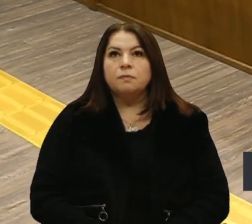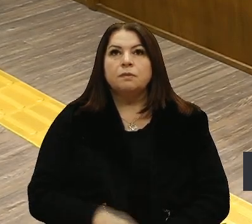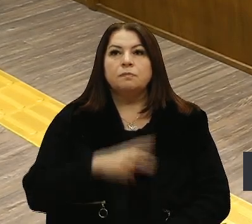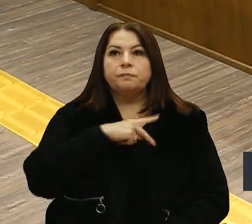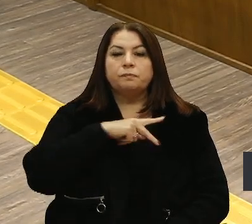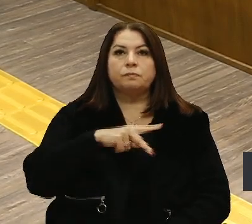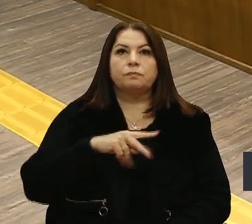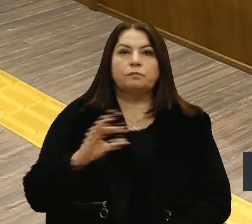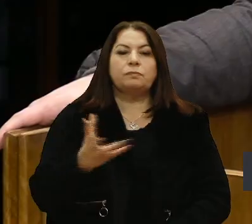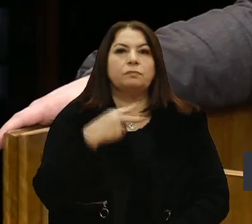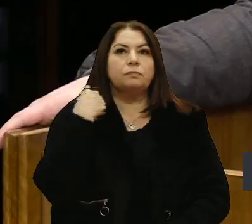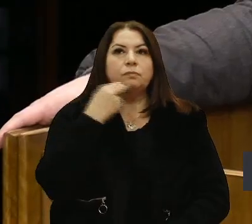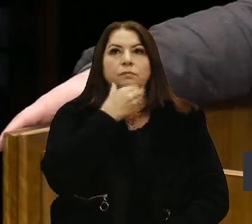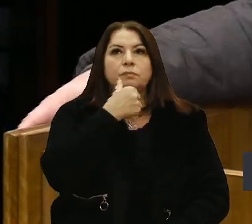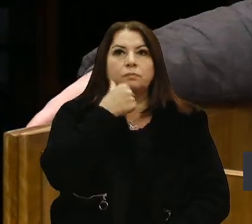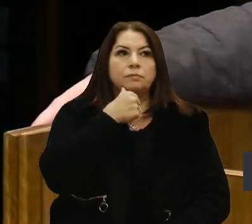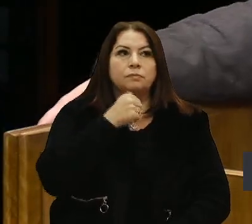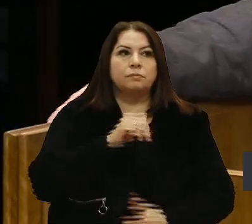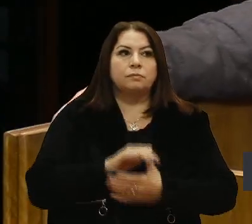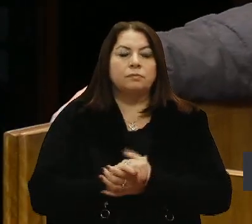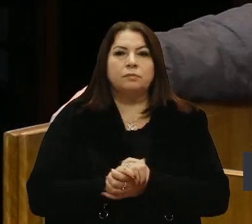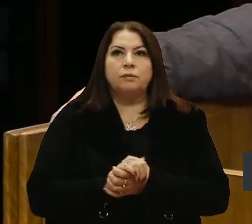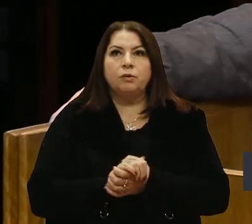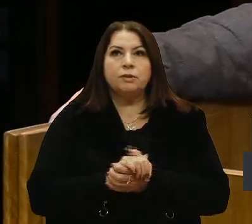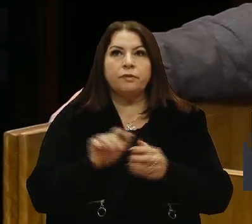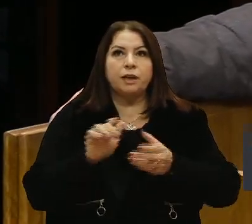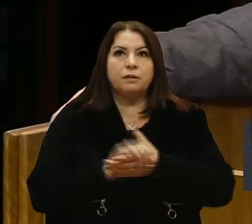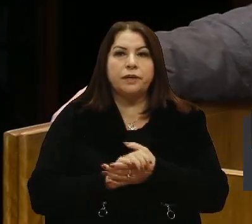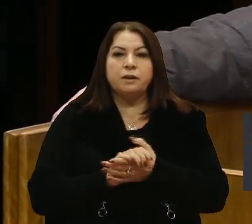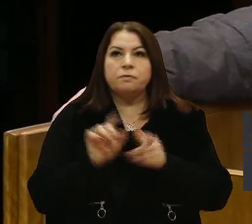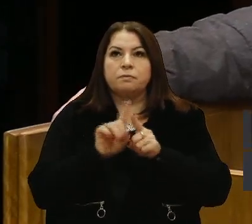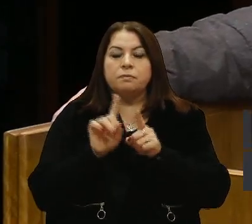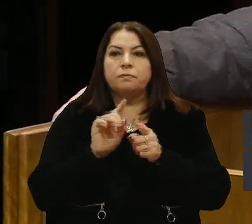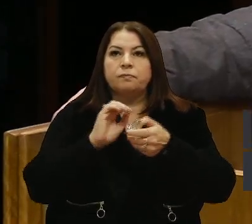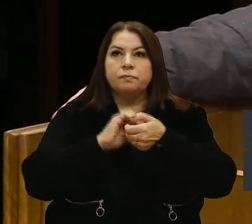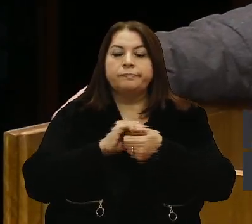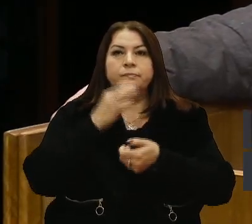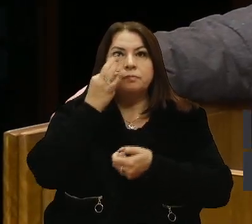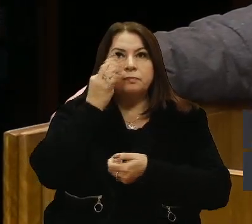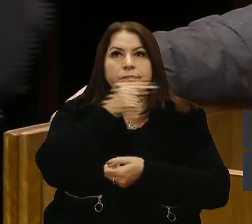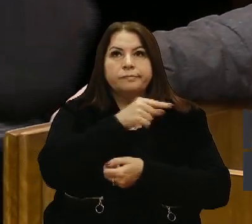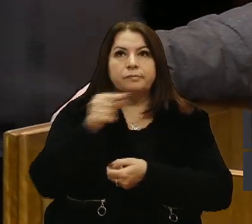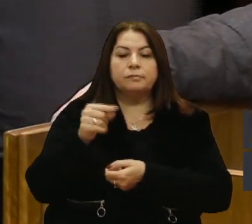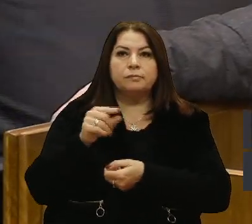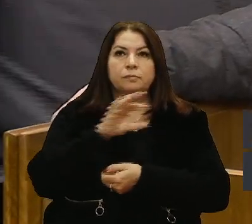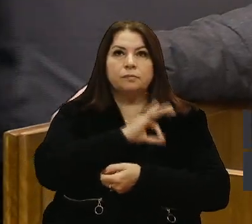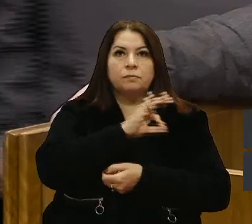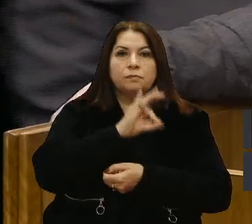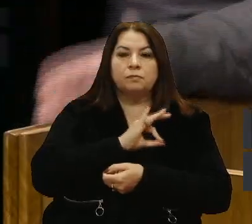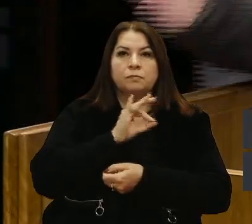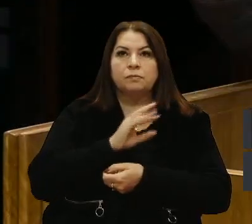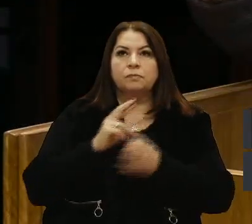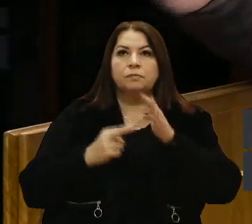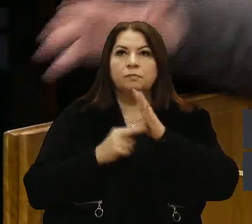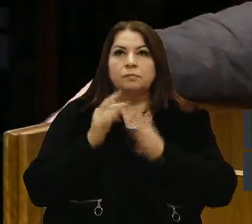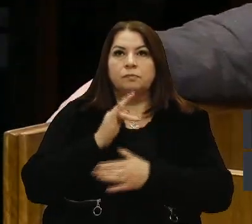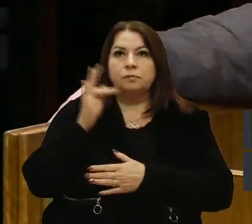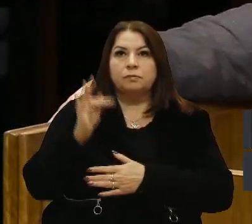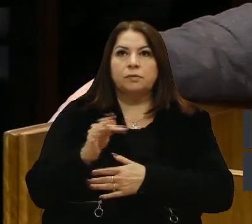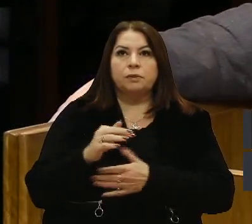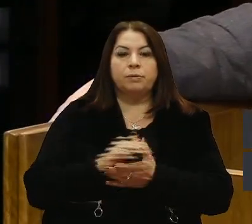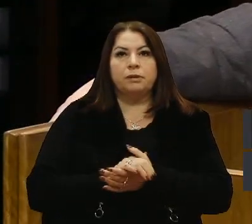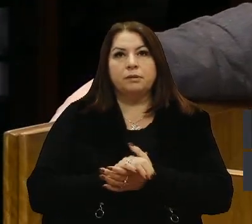Senhor presidente, senhoras e senhores vereadores, bom dia a todos. Quis saudar a presença do policial rodoviário federal